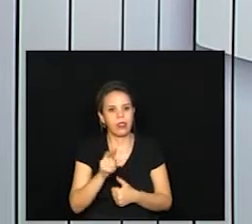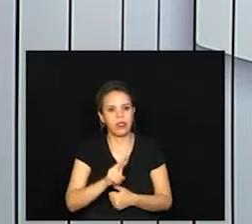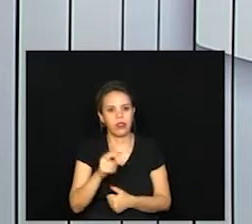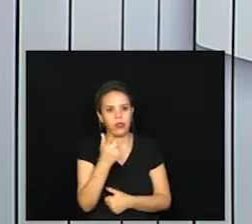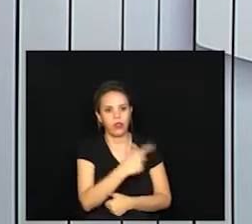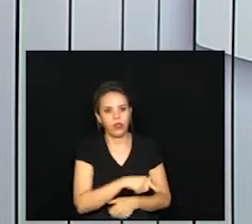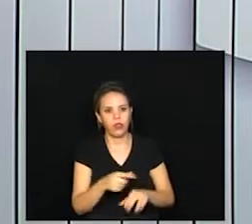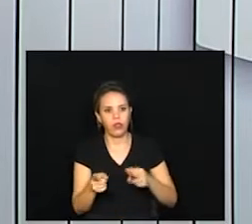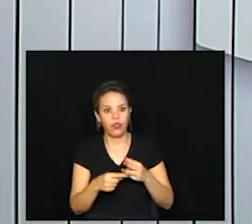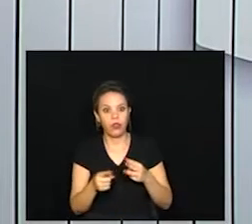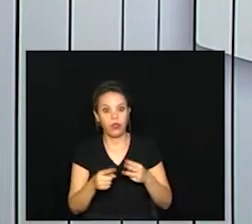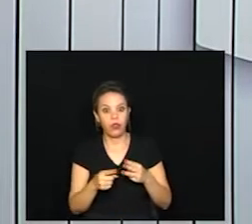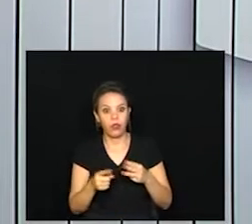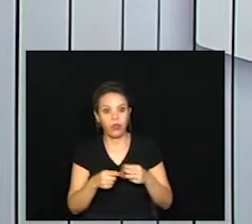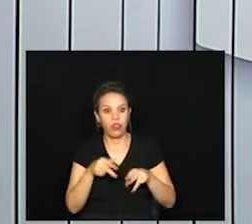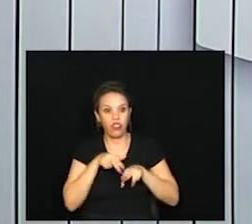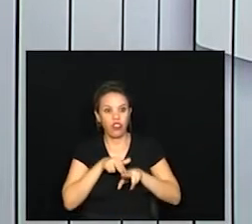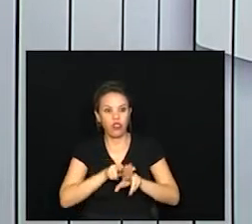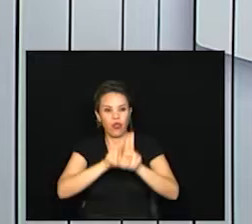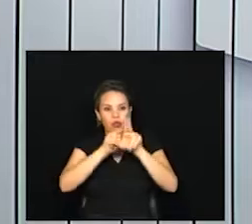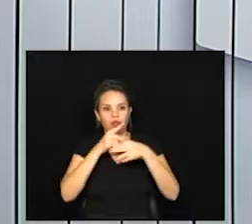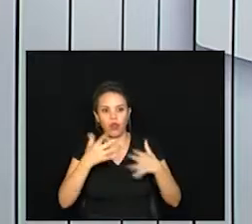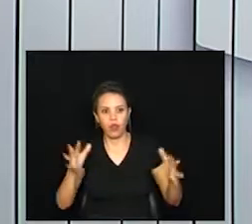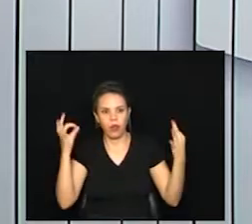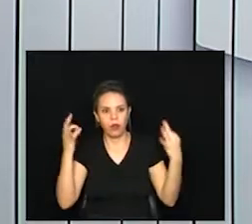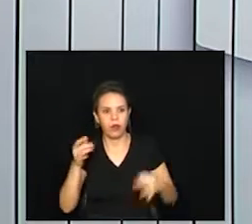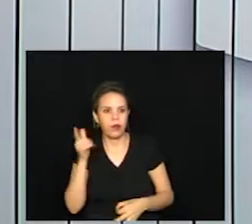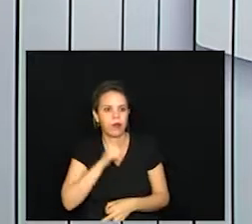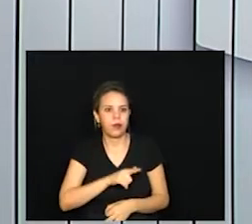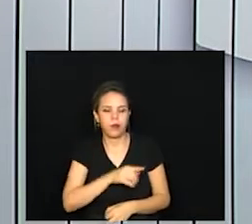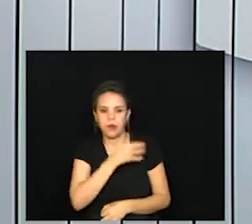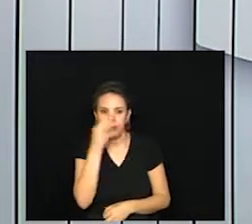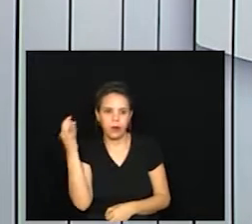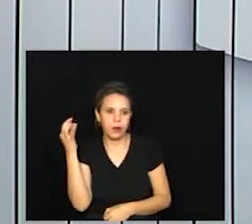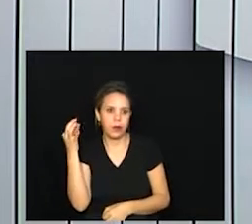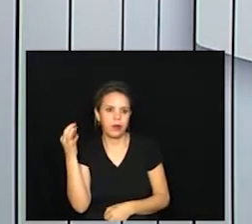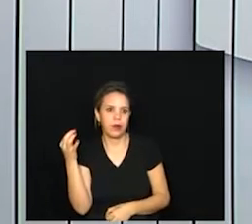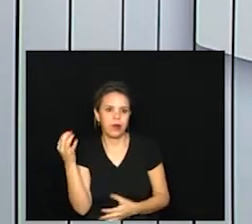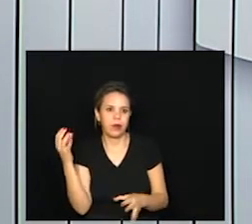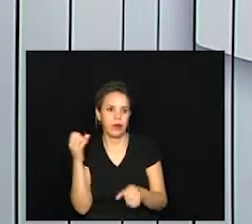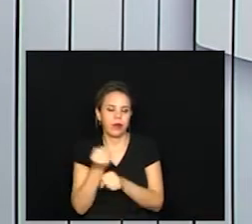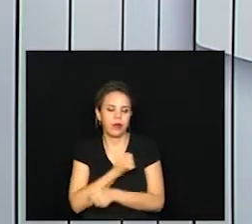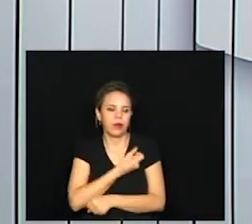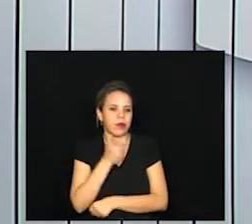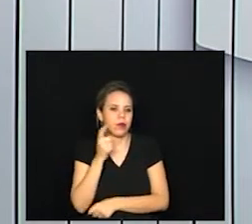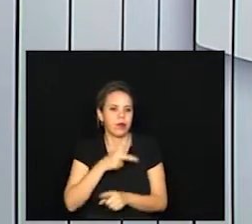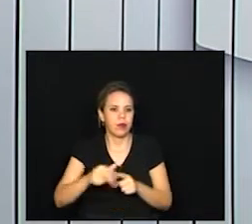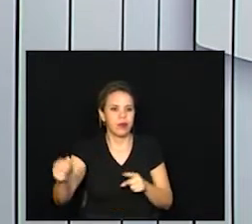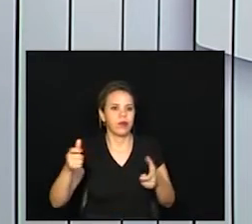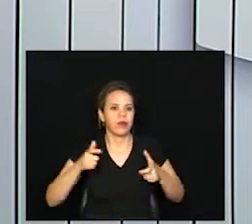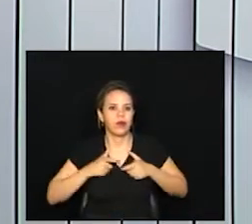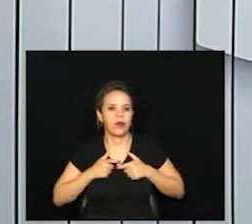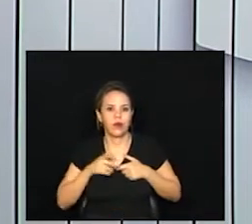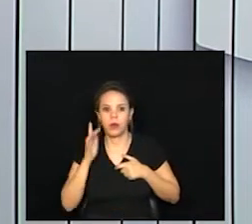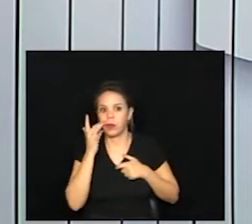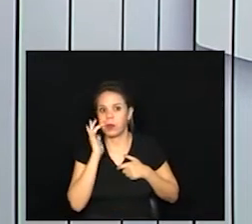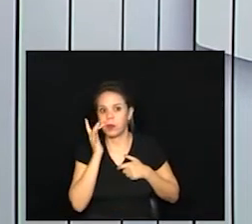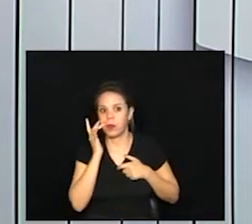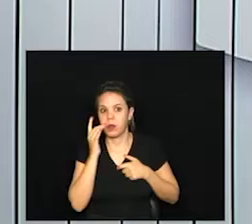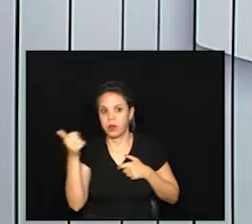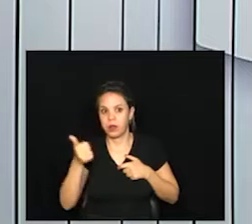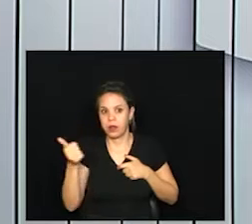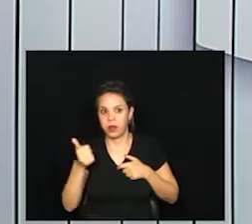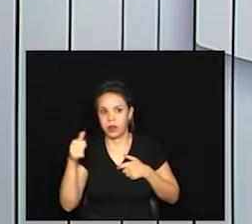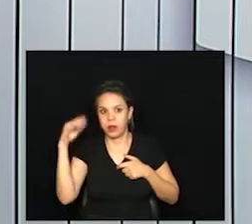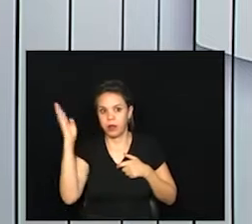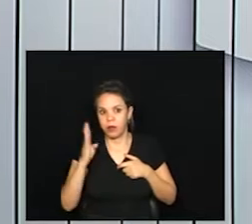utilizou uma terceira prancha e aí deu tudo certo, fez uma grande nota, conquistando medalha de ouro, a